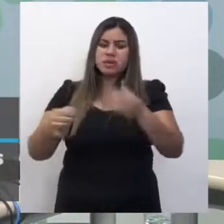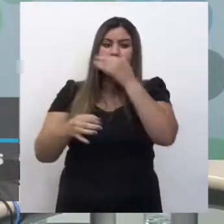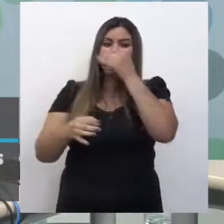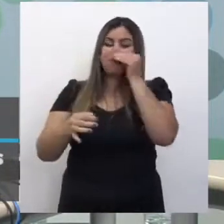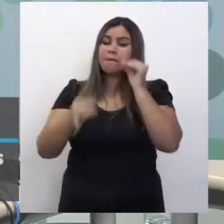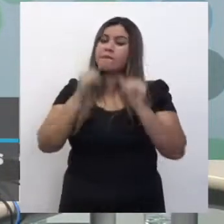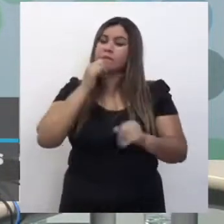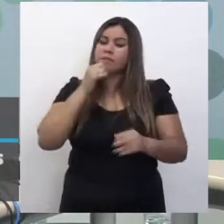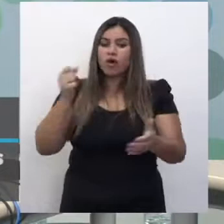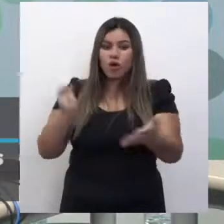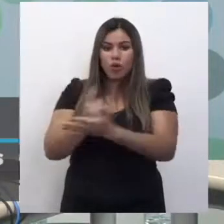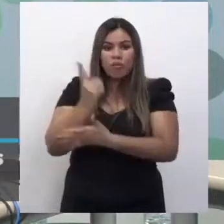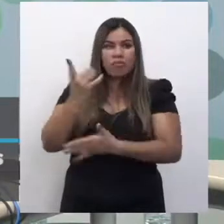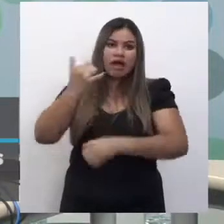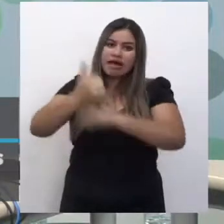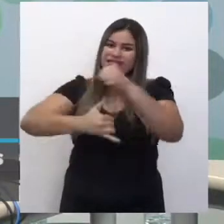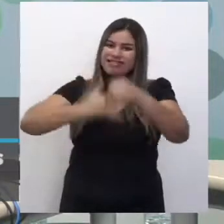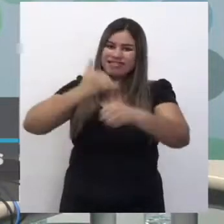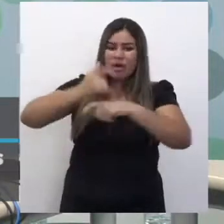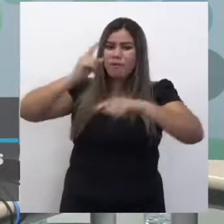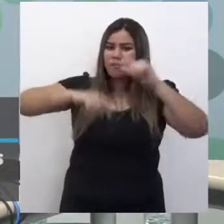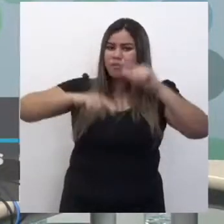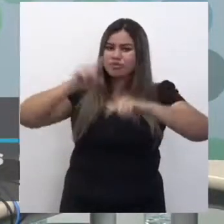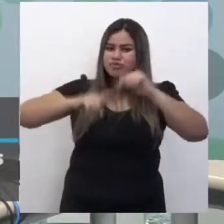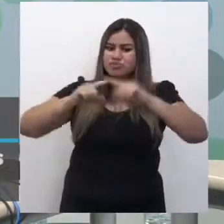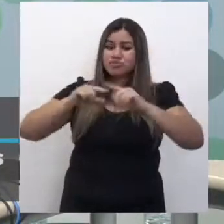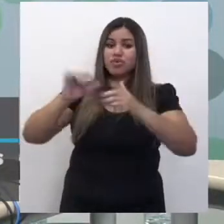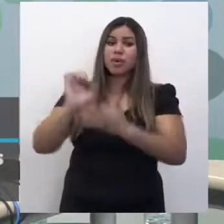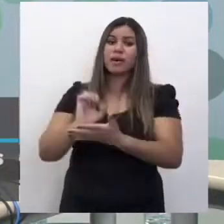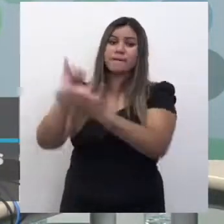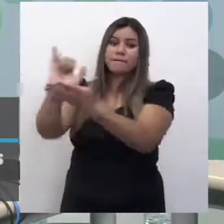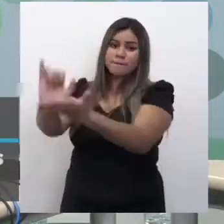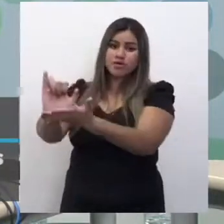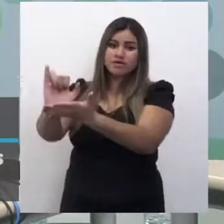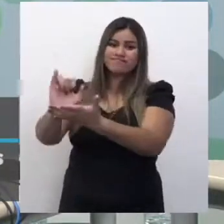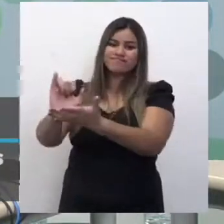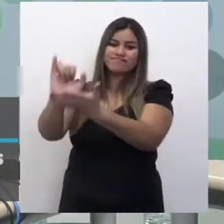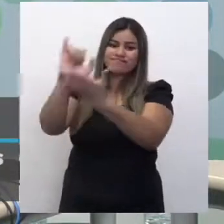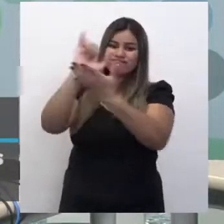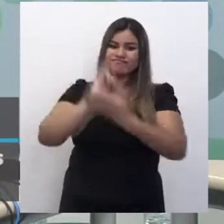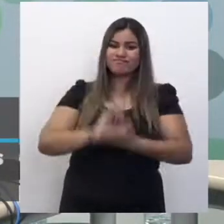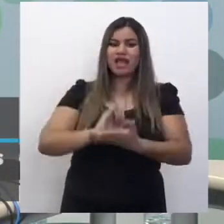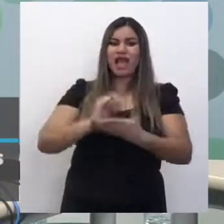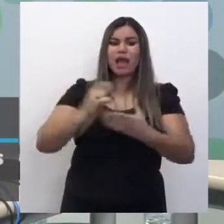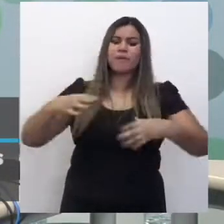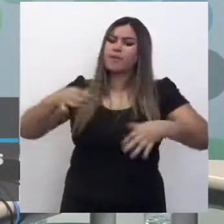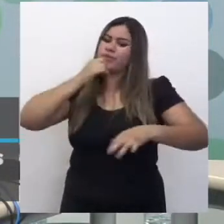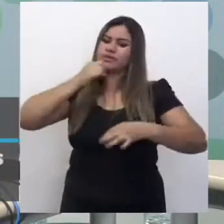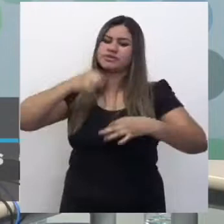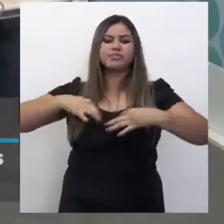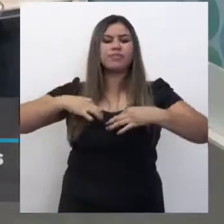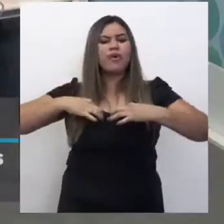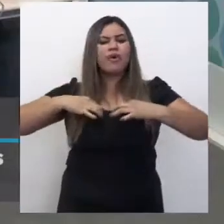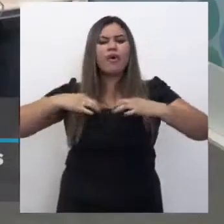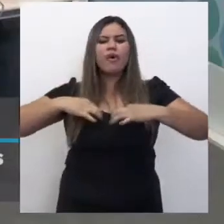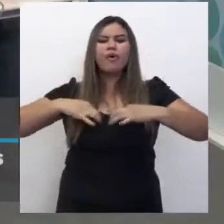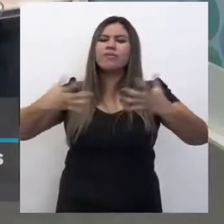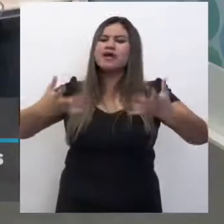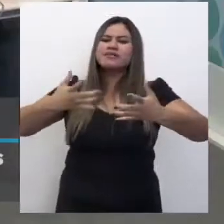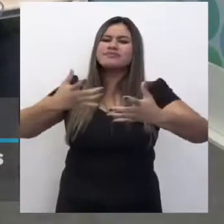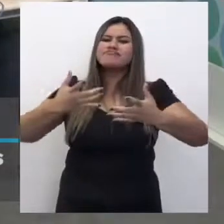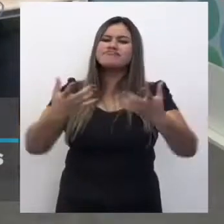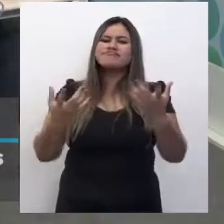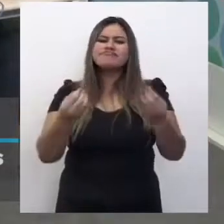comprar um produto pela internet, um produto importado, um produto estrangeiro, sei lá, uma roupa, e fica, e agora? Como é que é o meu número